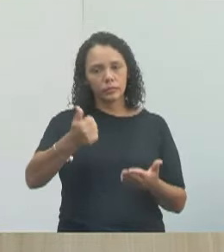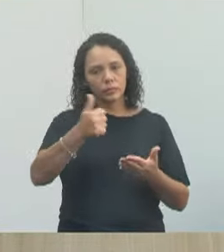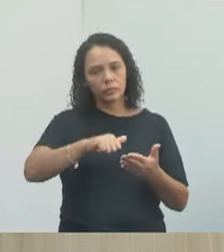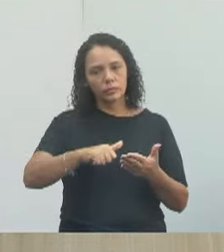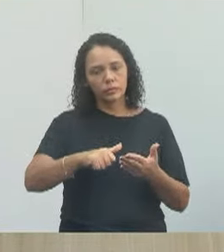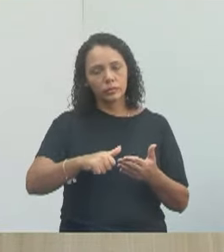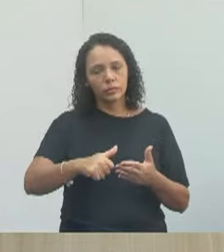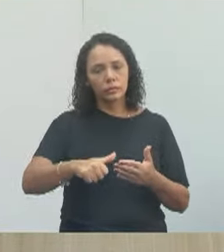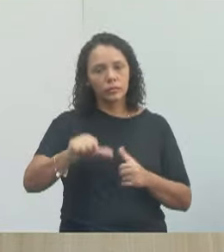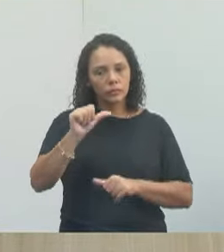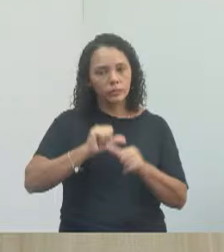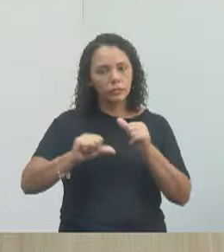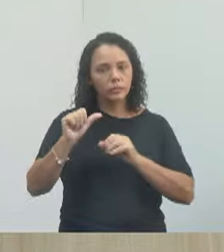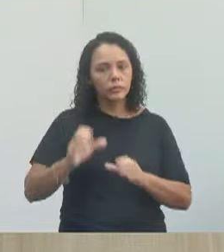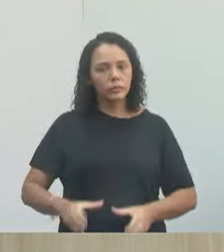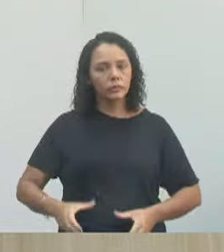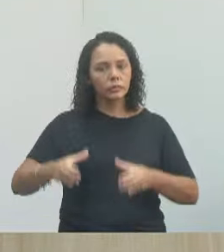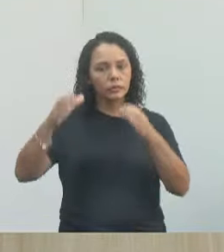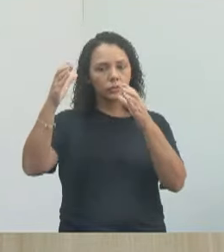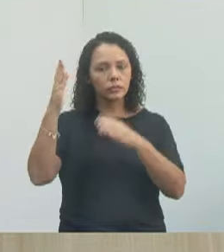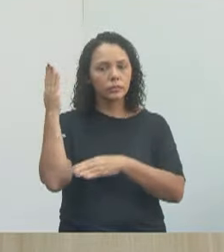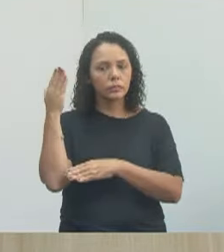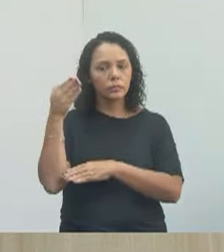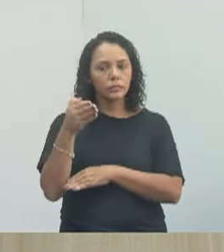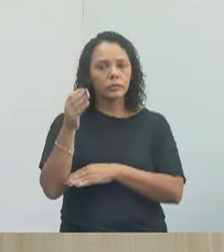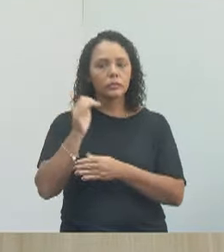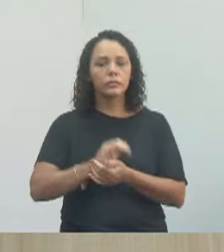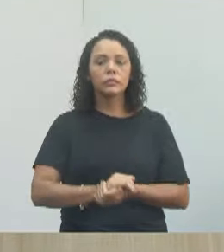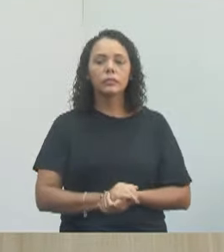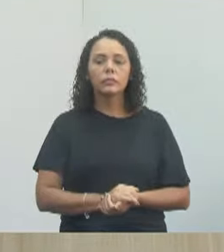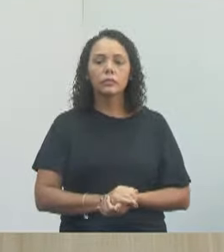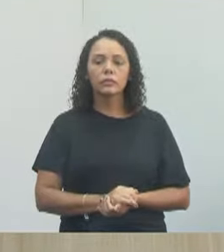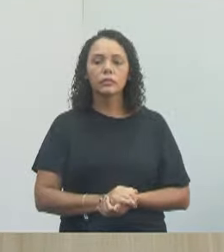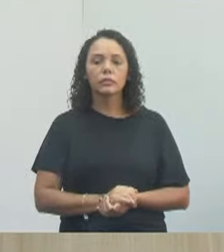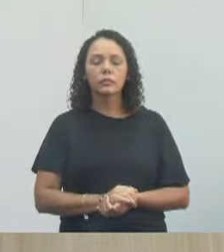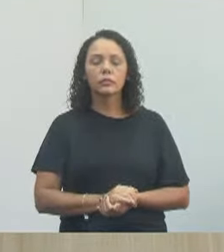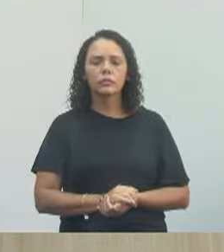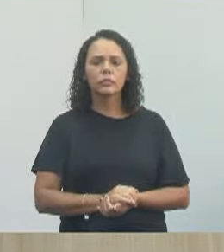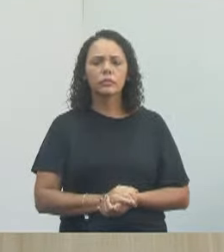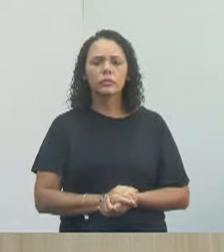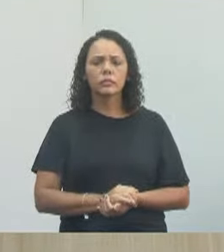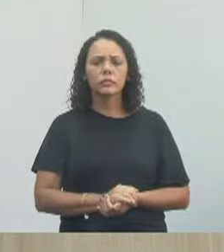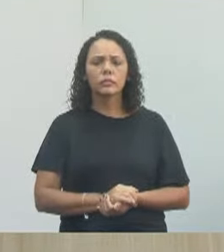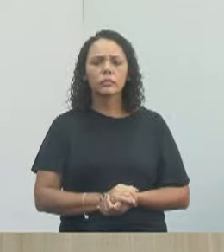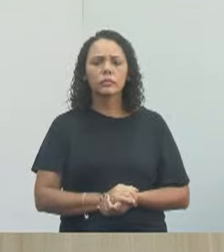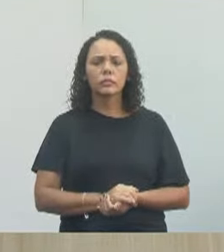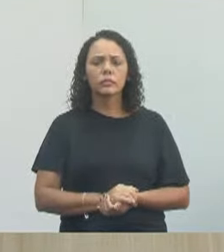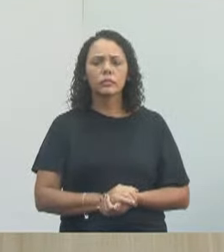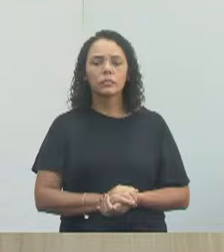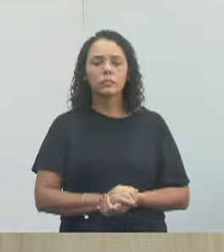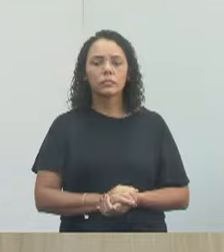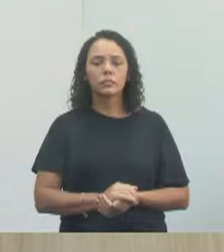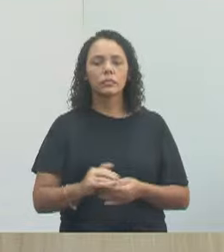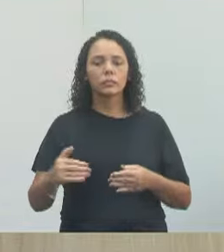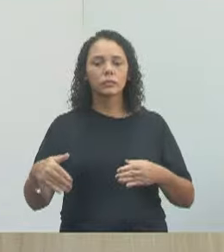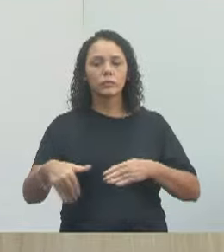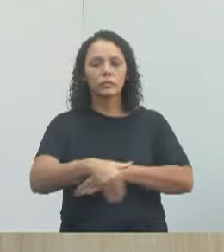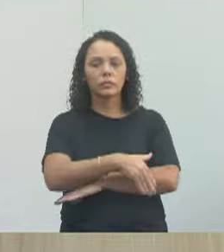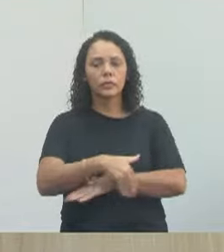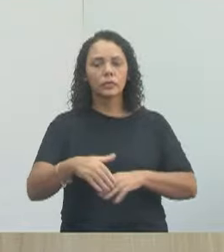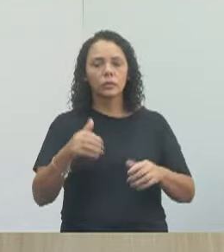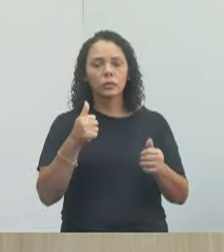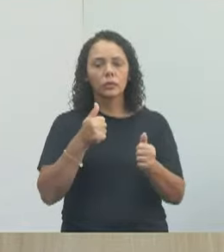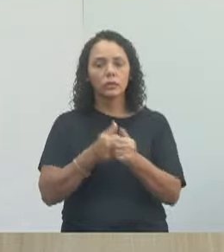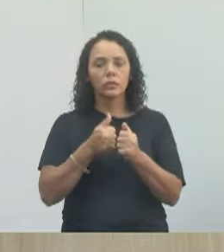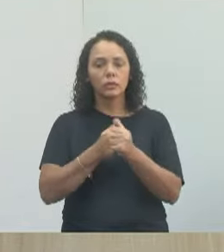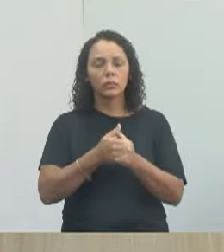substituição do pós de madeira localizada através chuveira próximo ao número